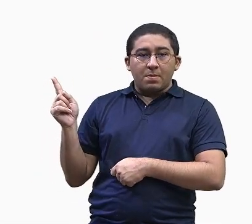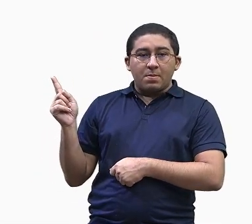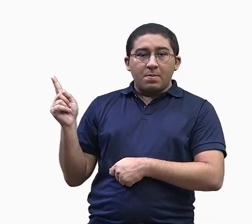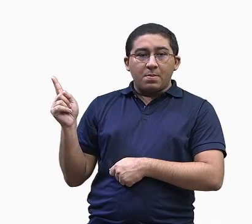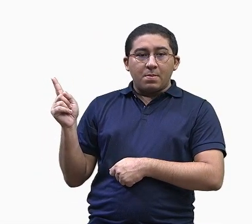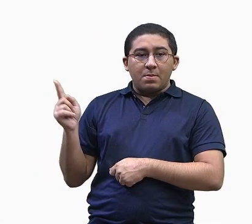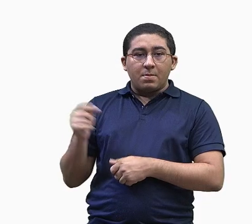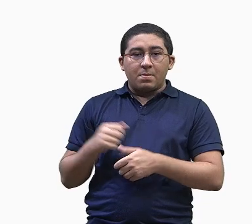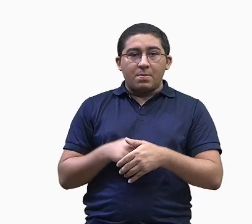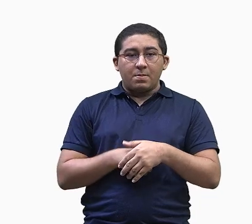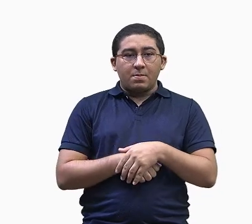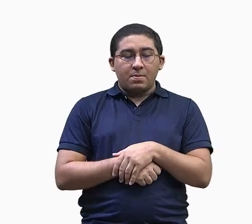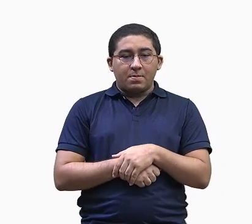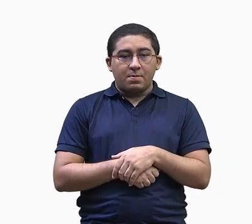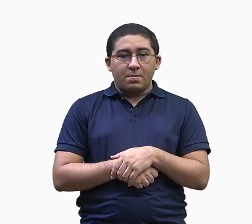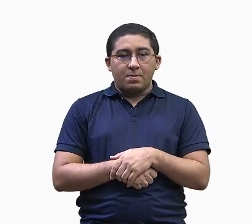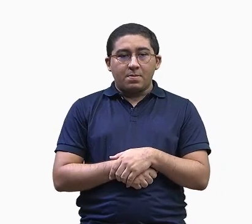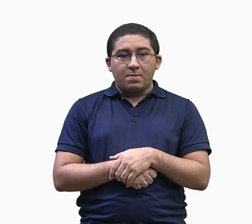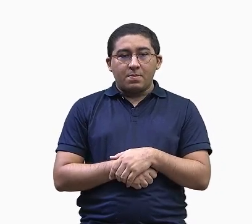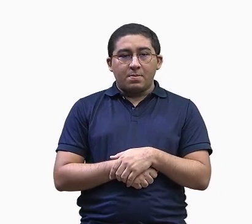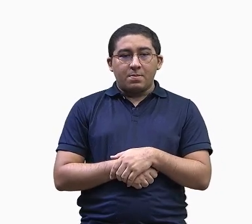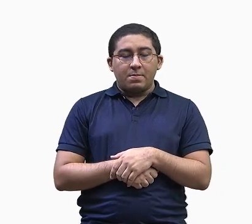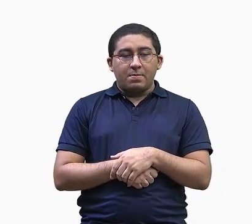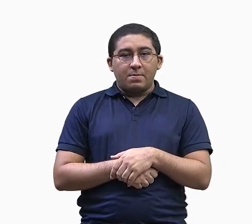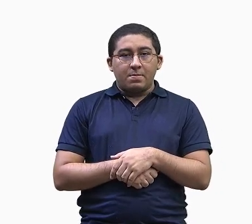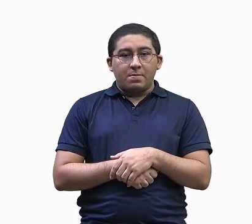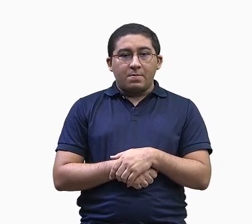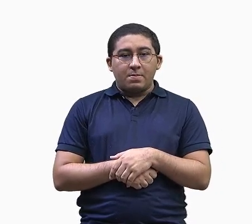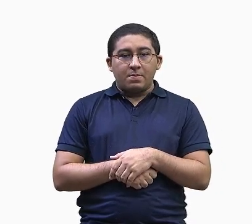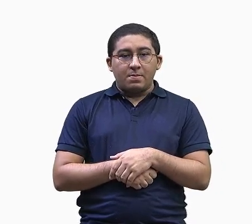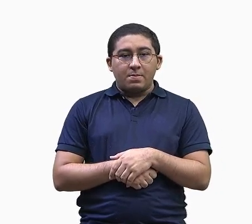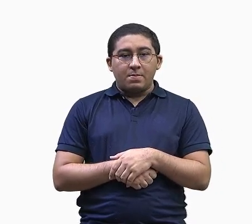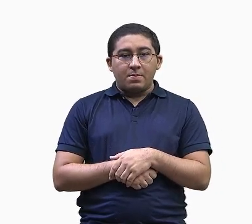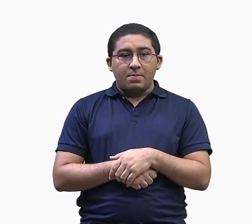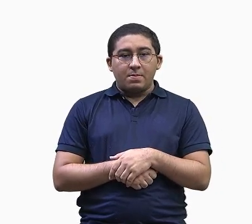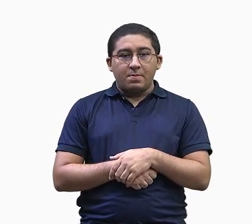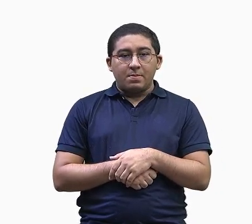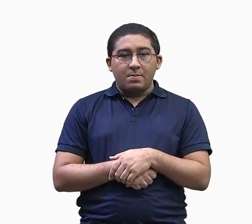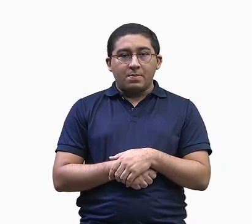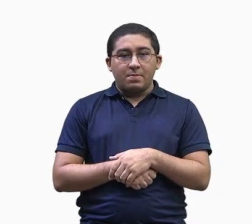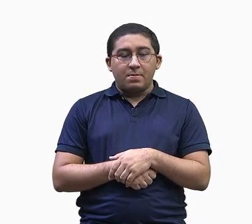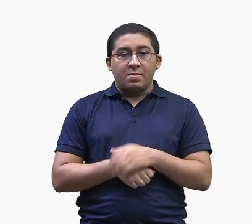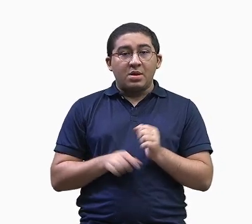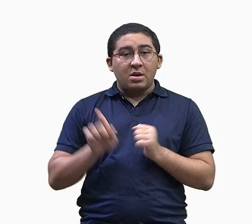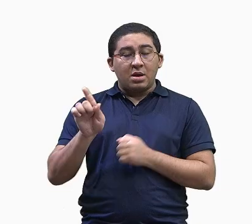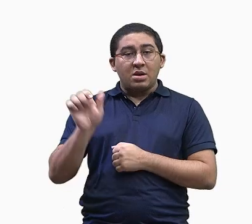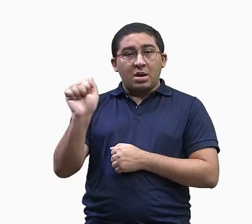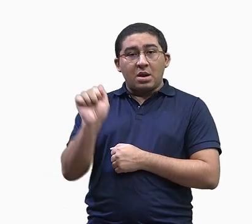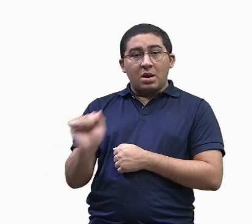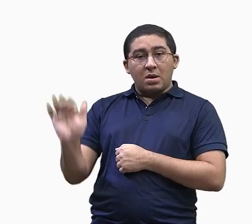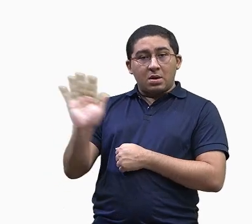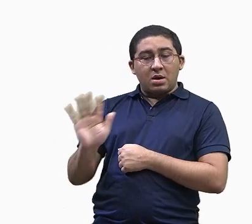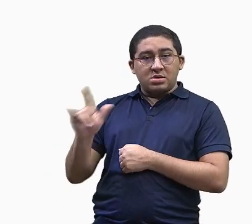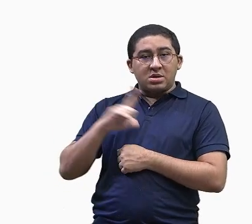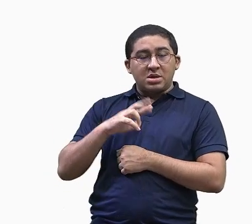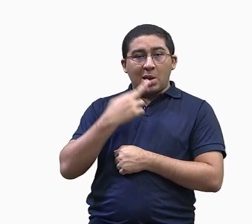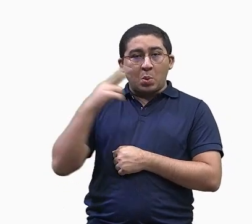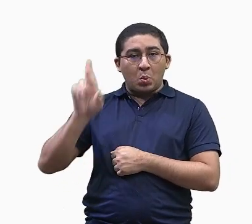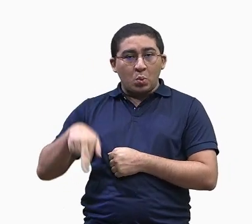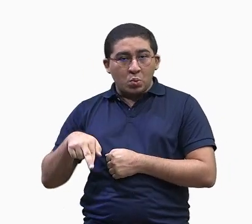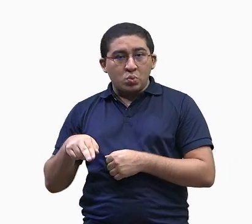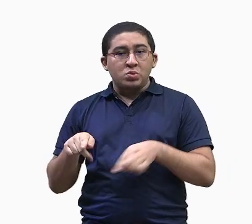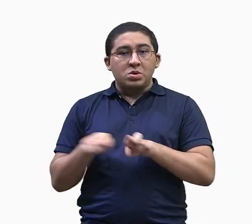verificar. E aí nós temos no continente asiático, né? Ali a Rússia, os que